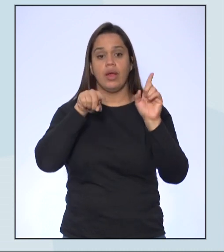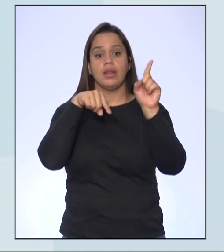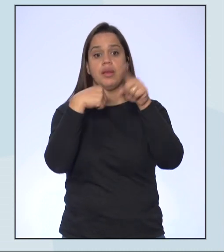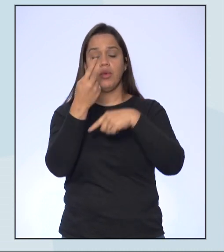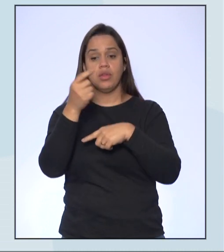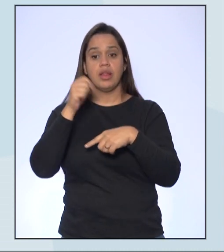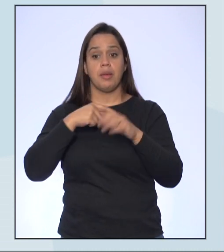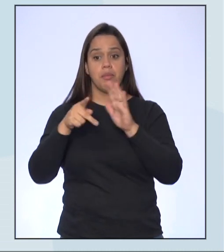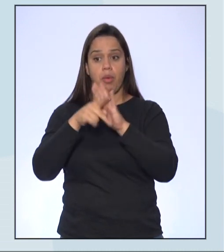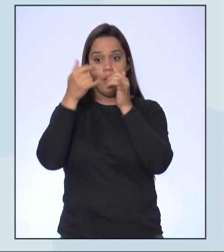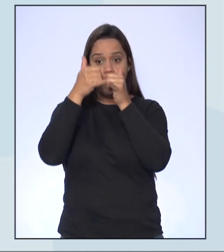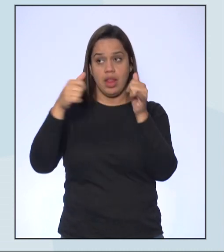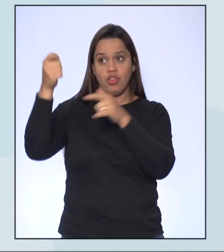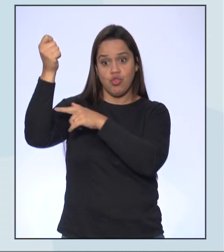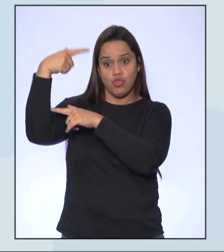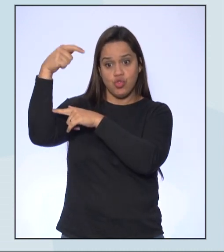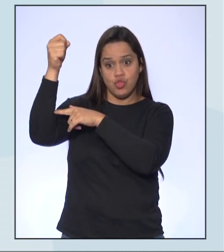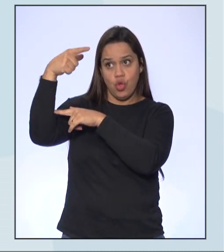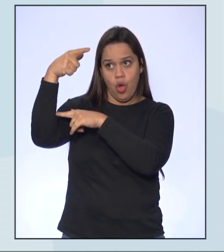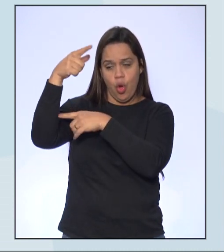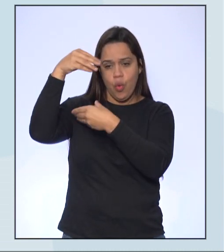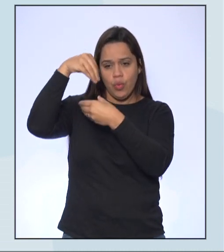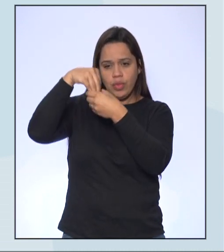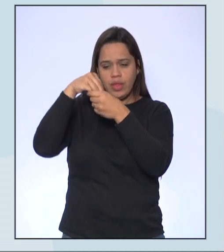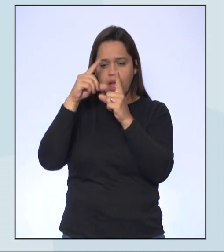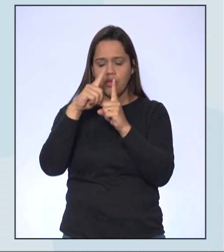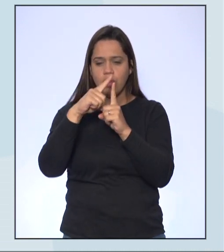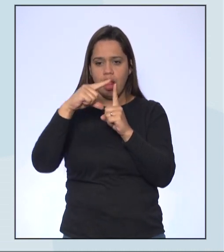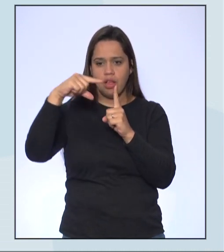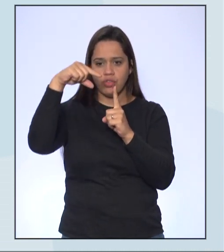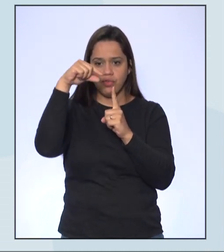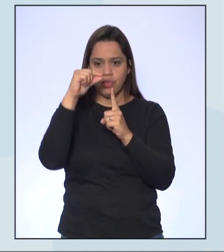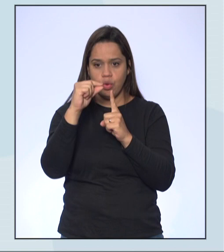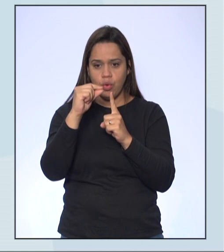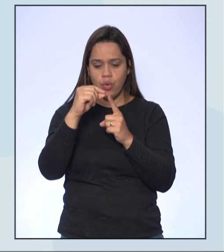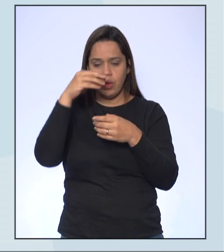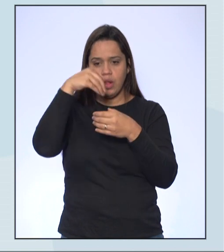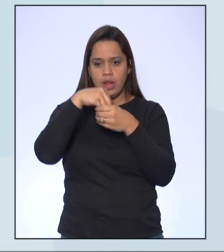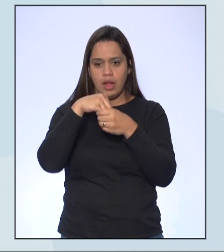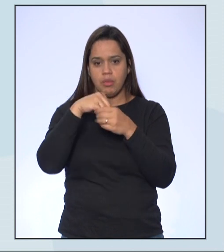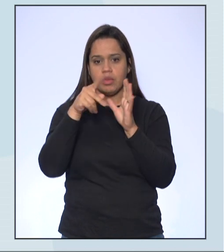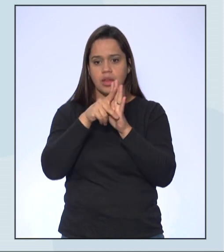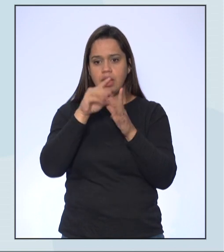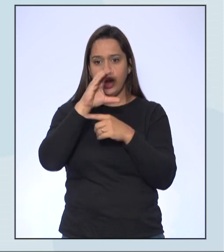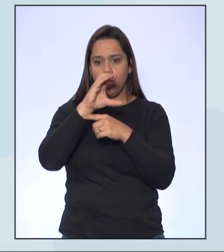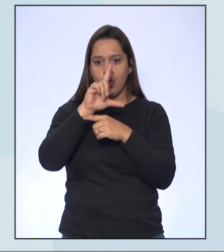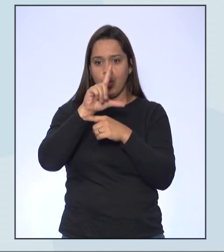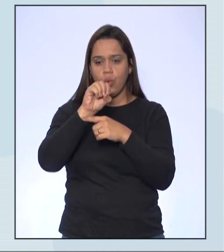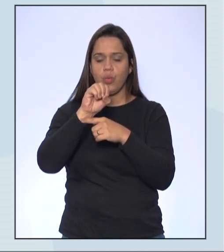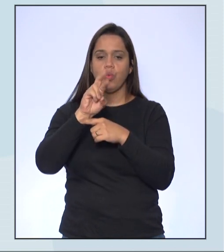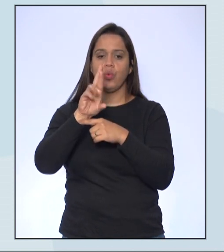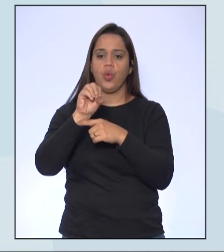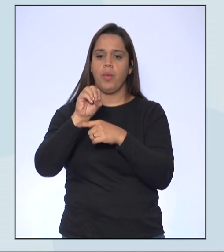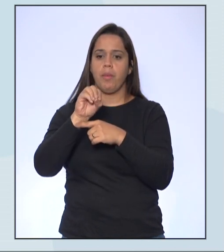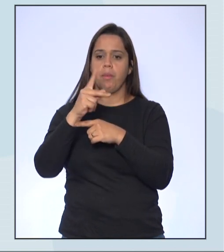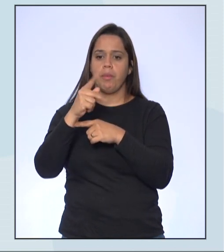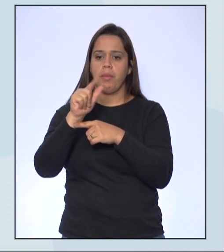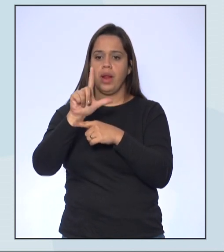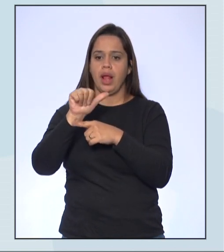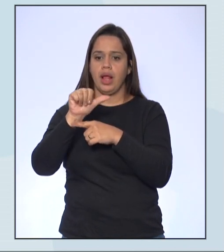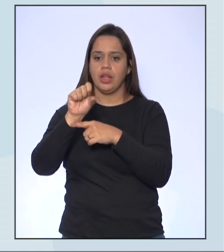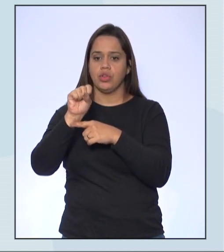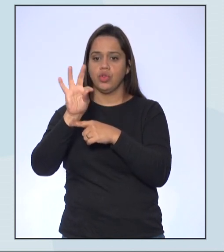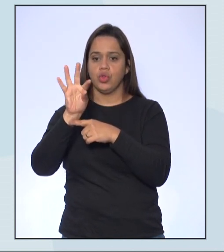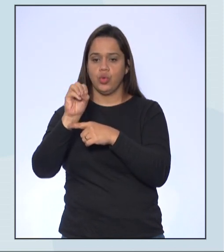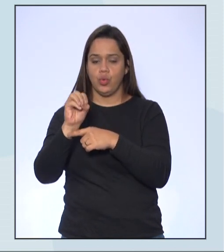energia luminosa, lá dentro das folhas, numa estrutura chamada cloroplasto, nós temos uma substância chamada clorofila,